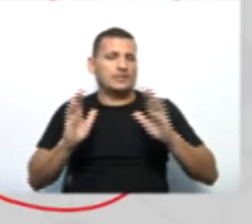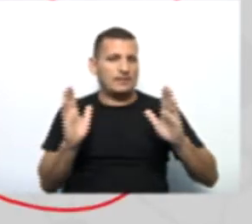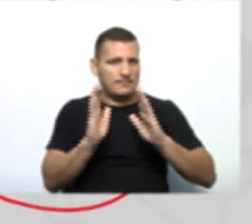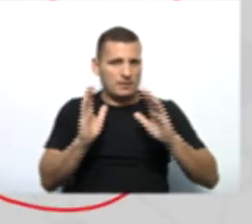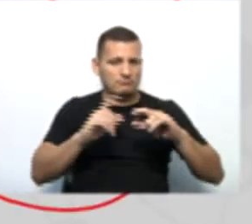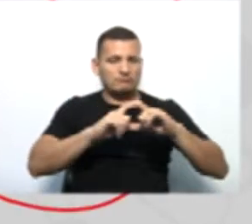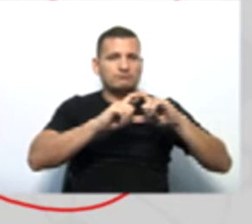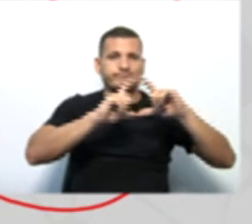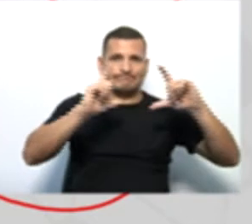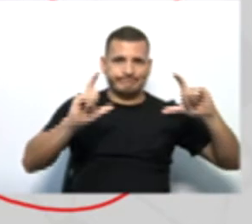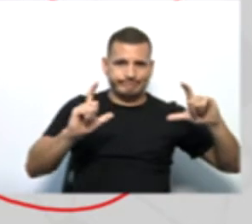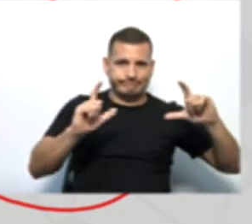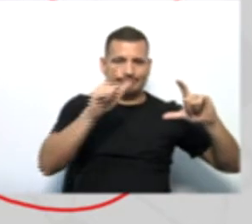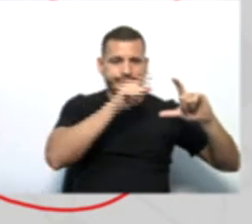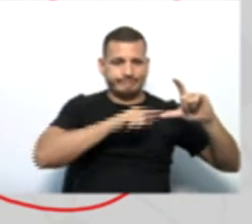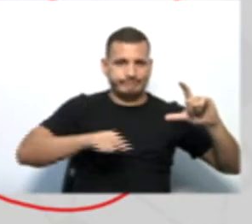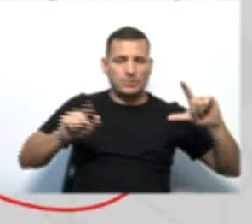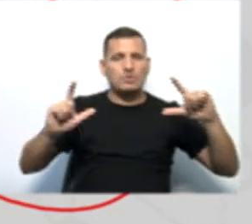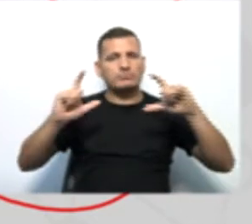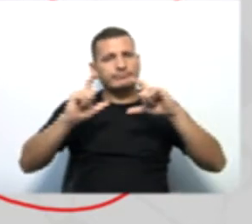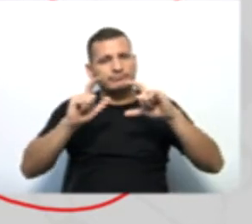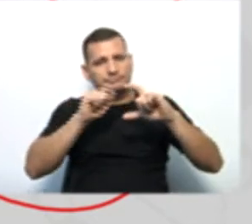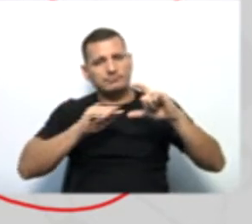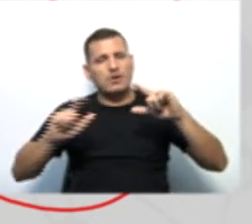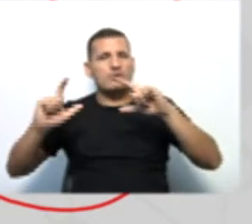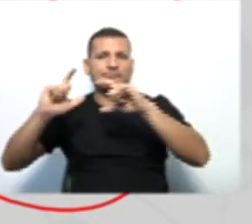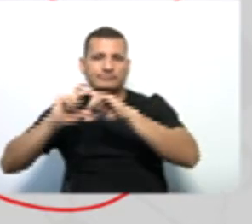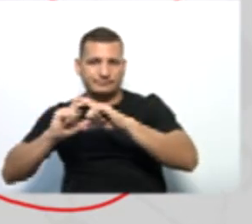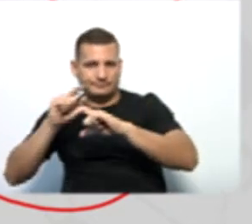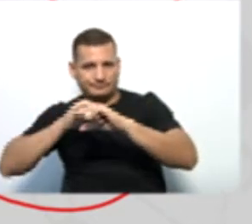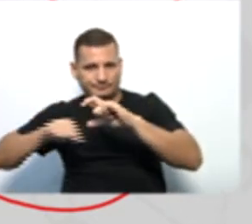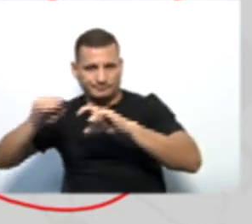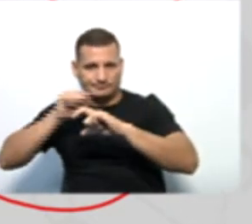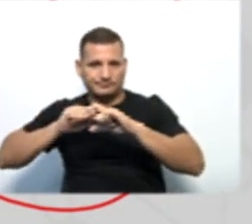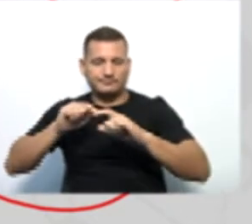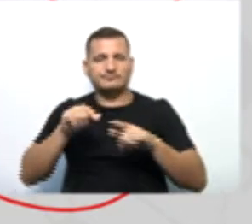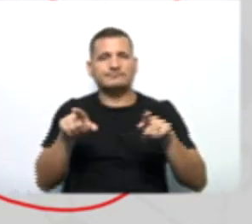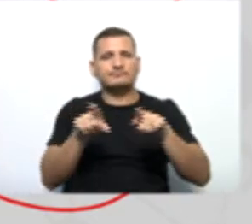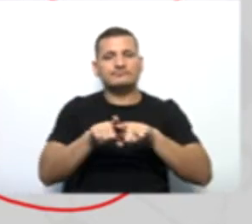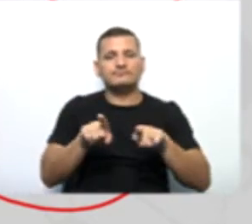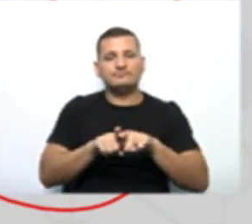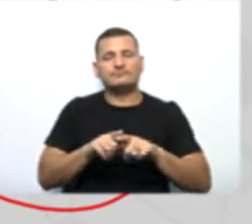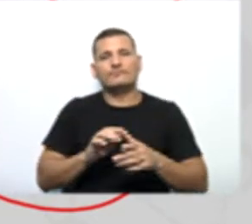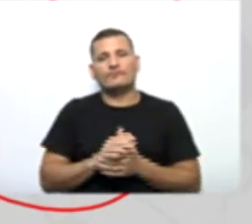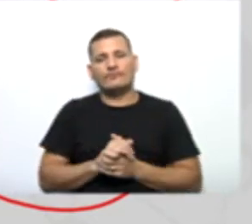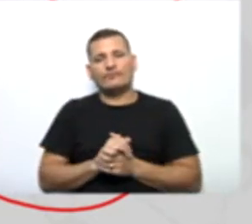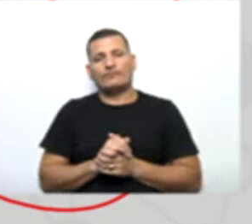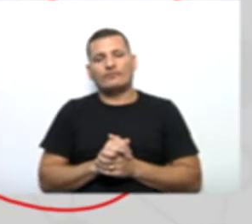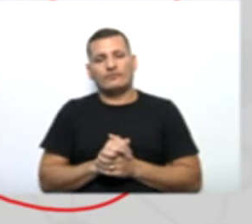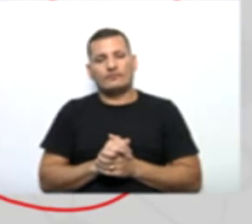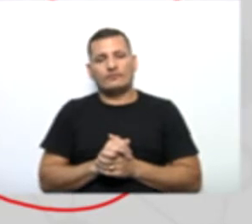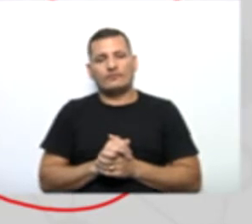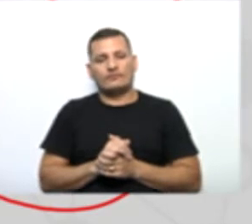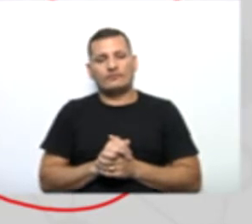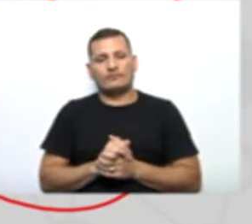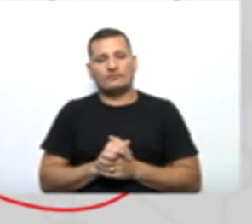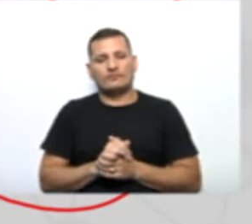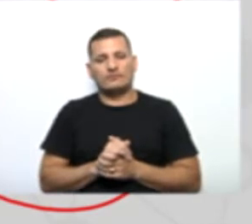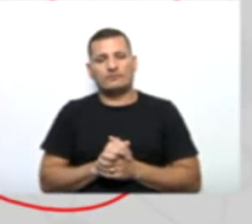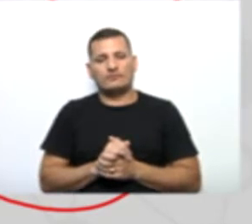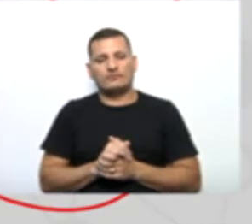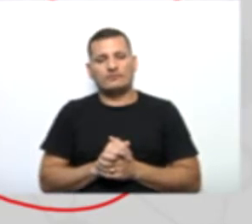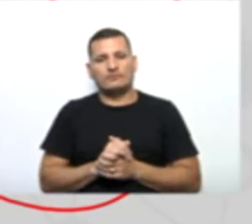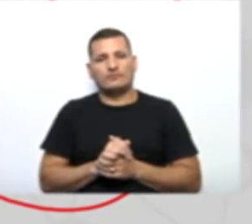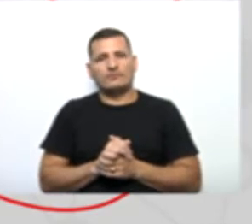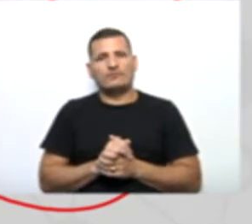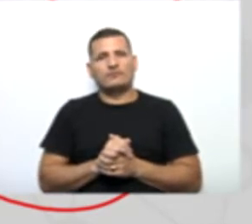muito importante verificar para o mapa de risco. Também é preciso marcar os locais dos riscos informados em cada área.